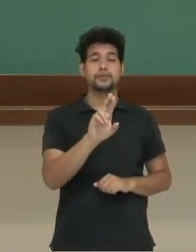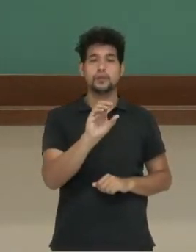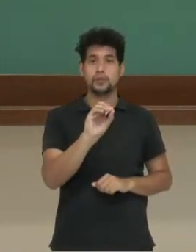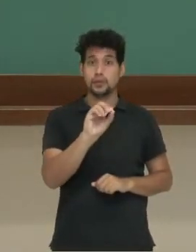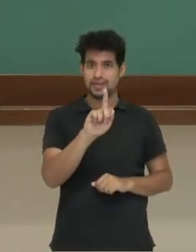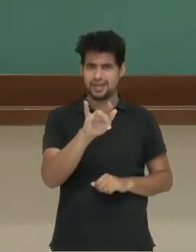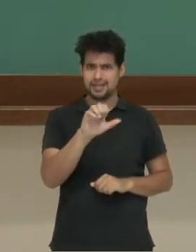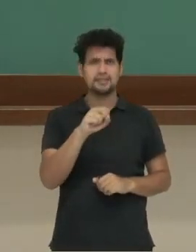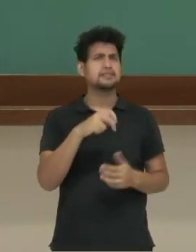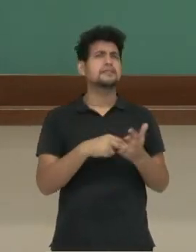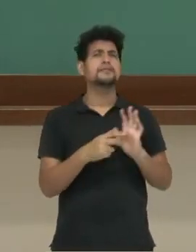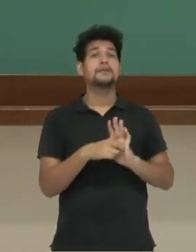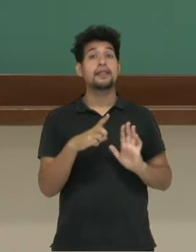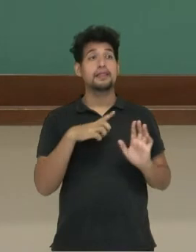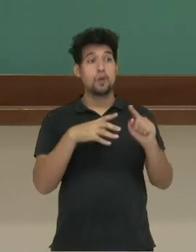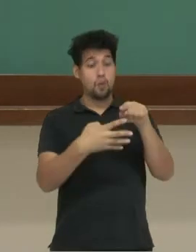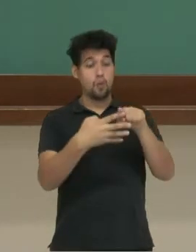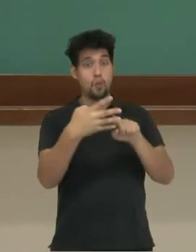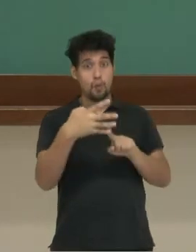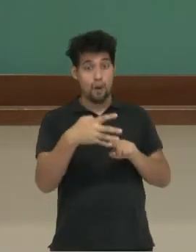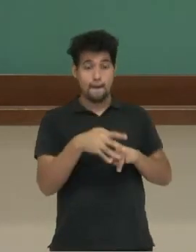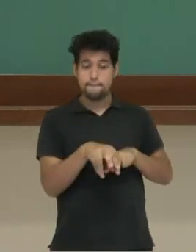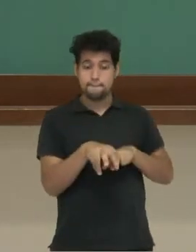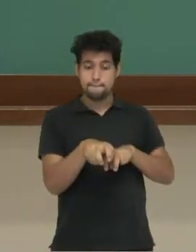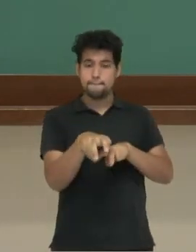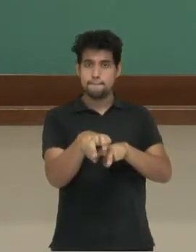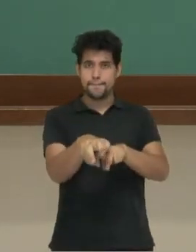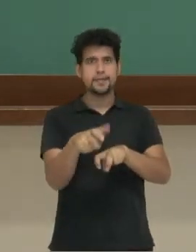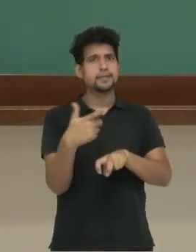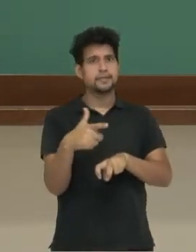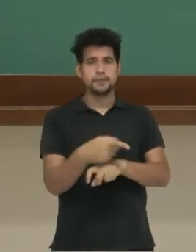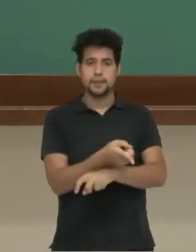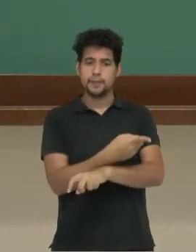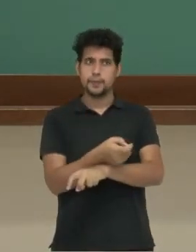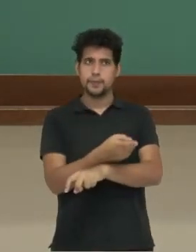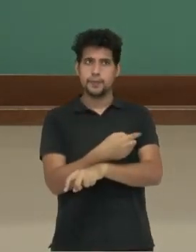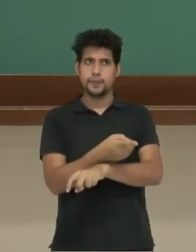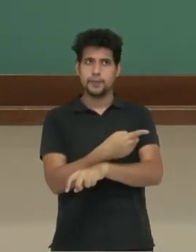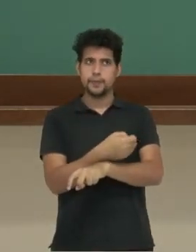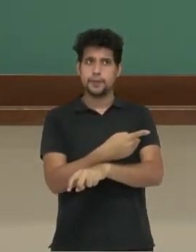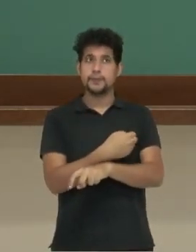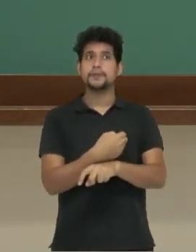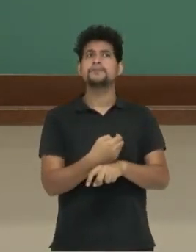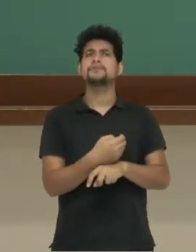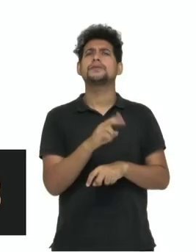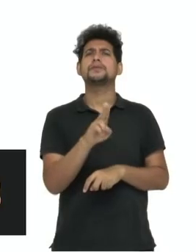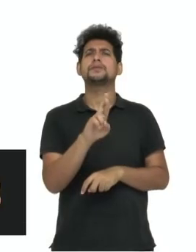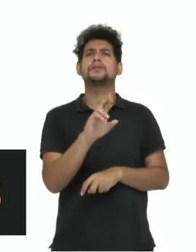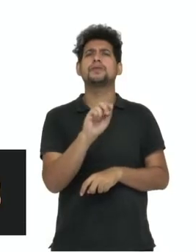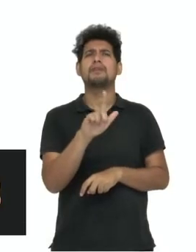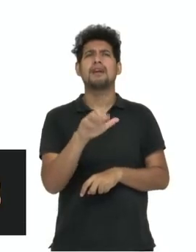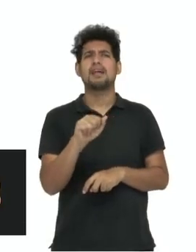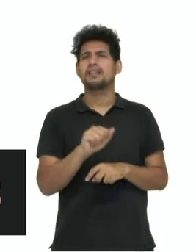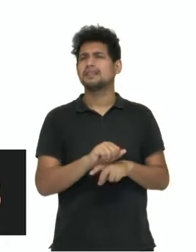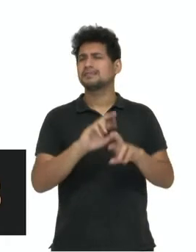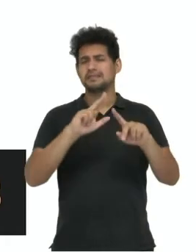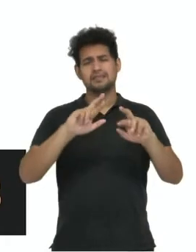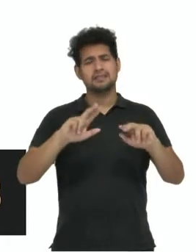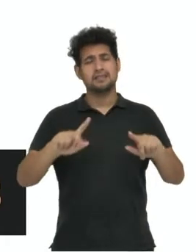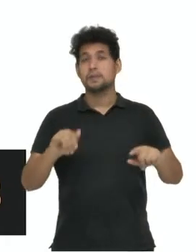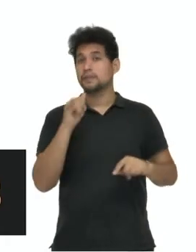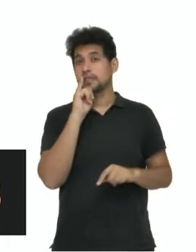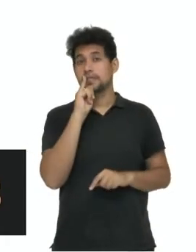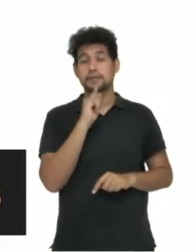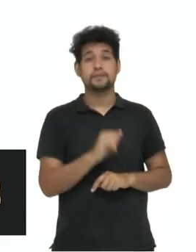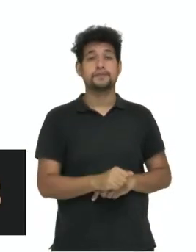são aqueles que têm 4 patas e não têm cauda, ok? Os urodelas seriam as salamandras, os tritões,